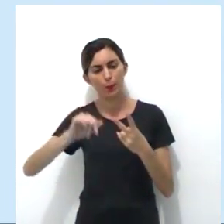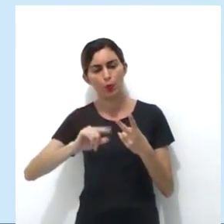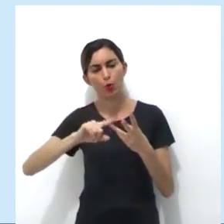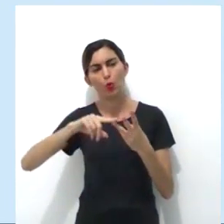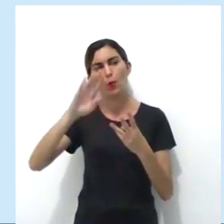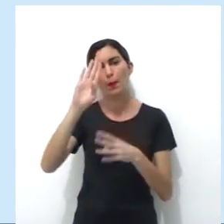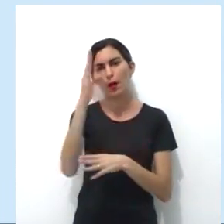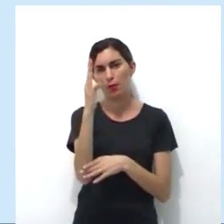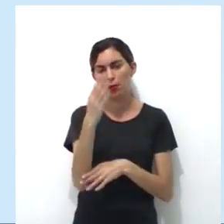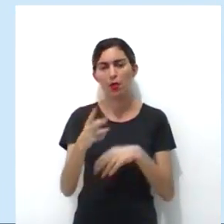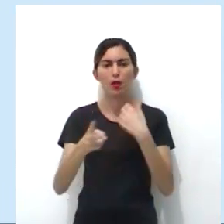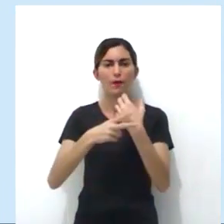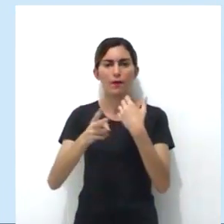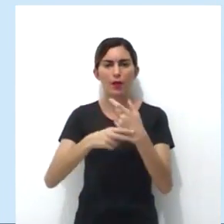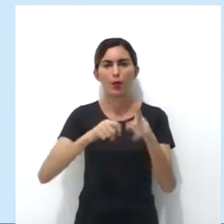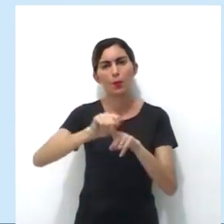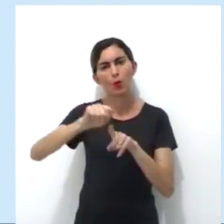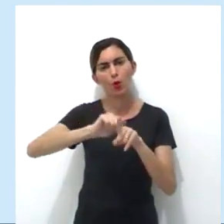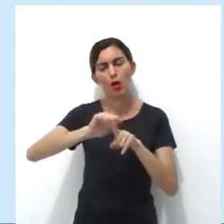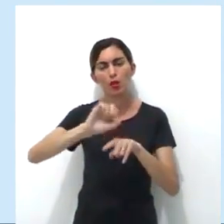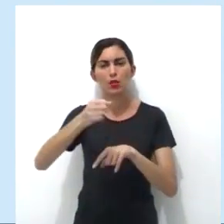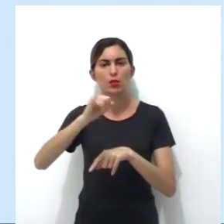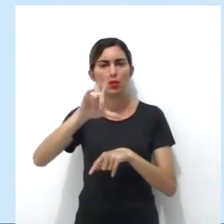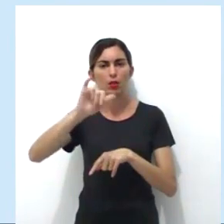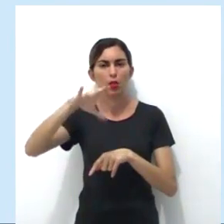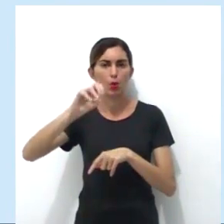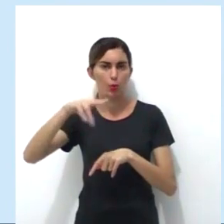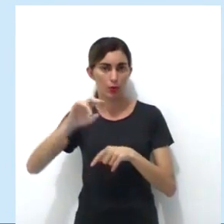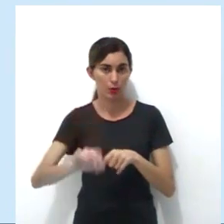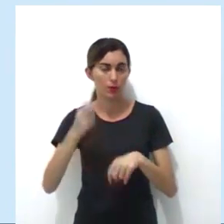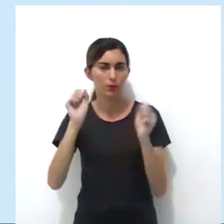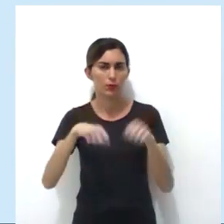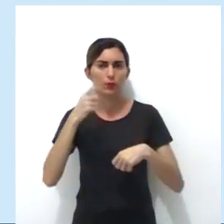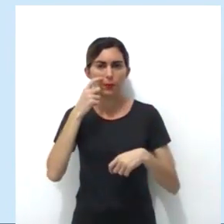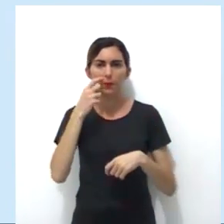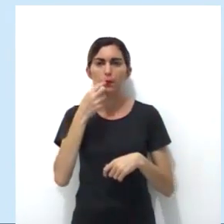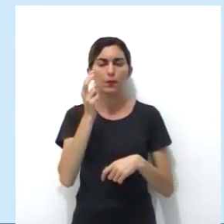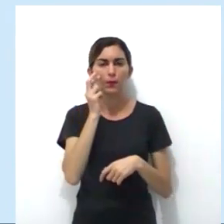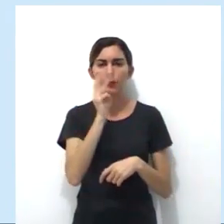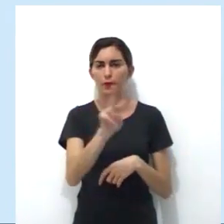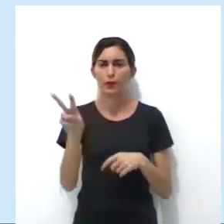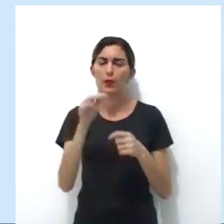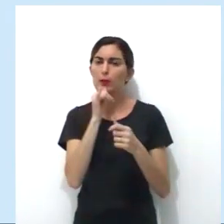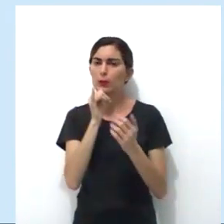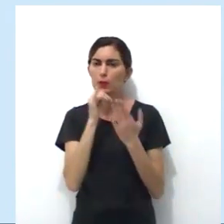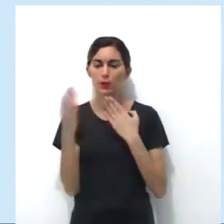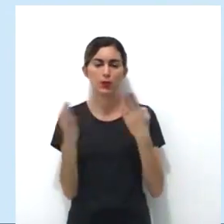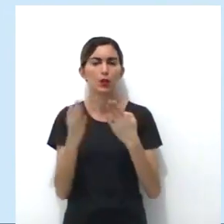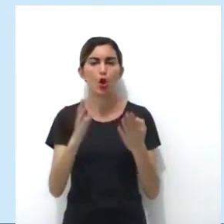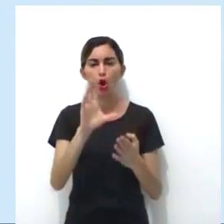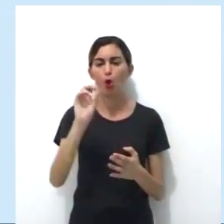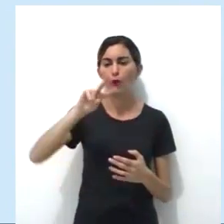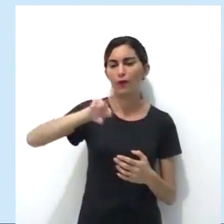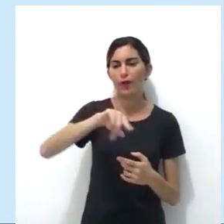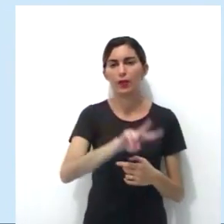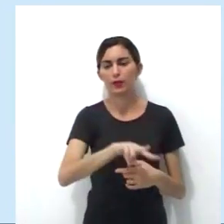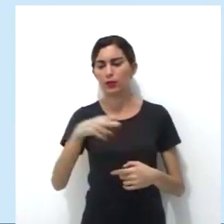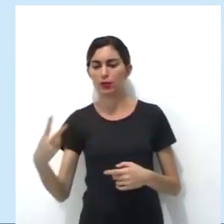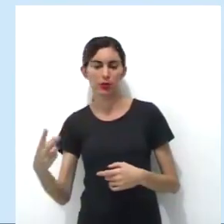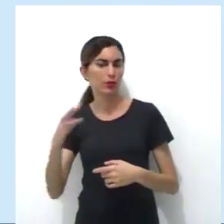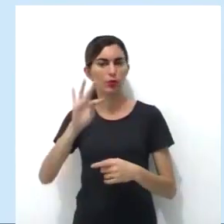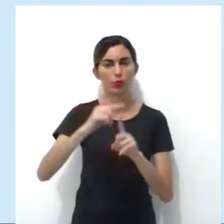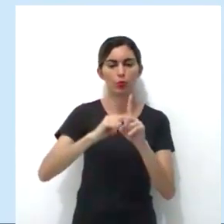em geral, como prata, cobre, alumínio, aço e o latão. Já os bons isolantes térmicos seria, por exemplo,